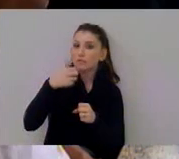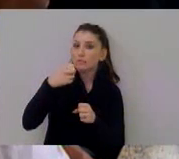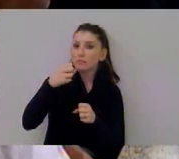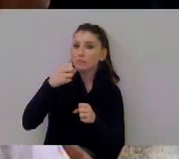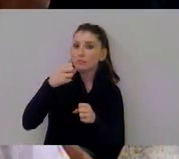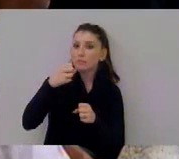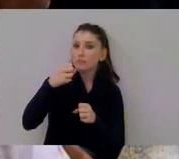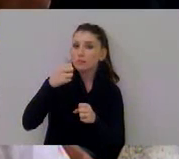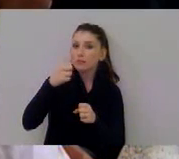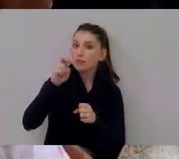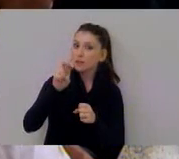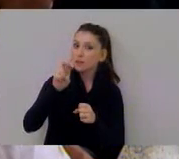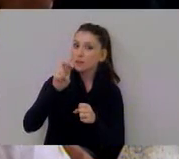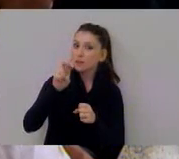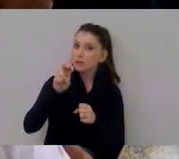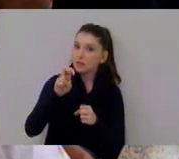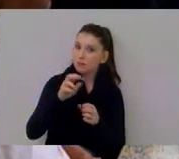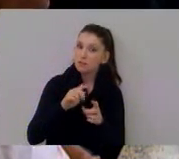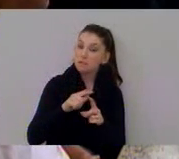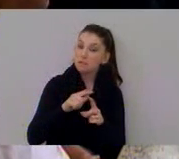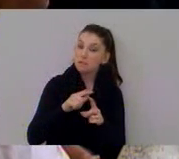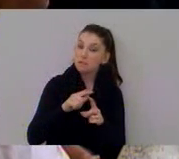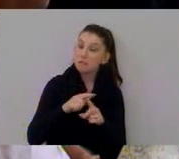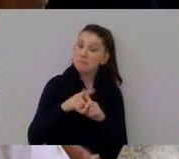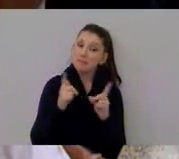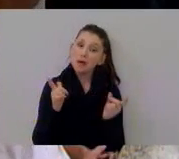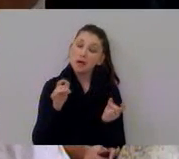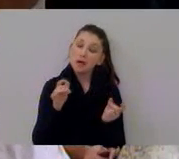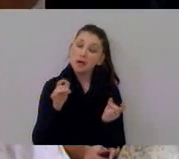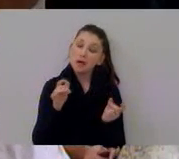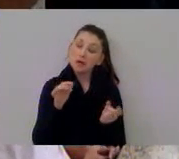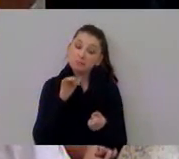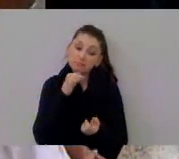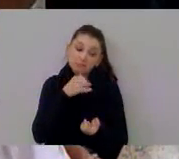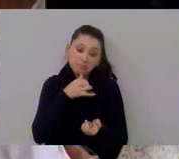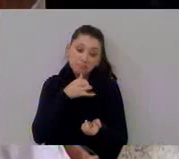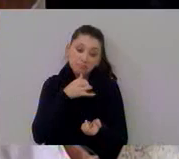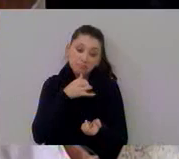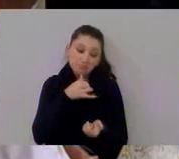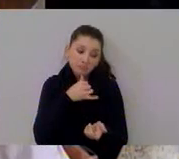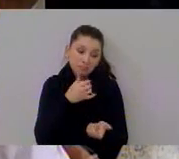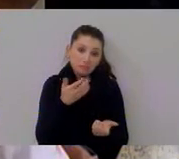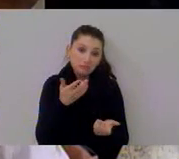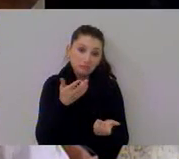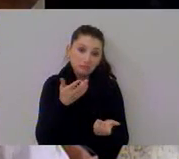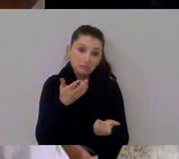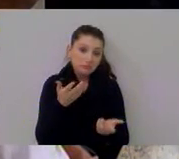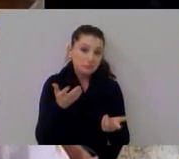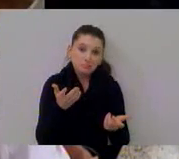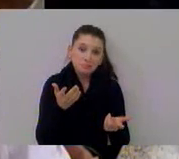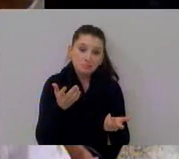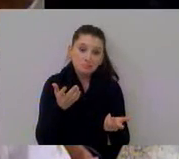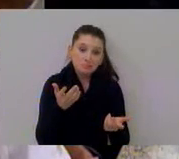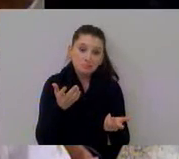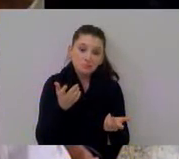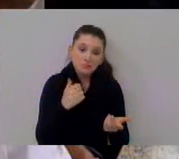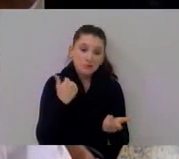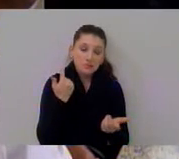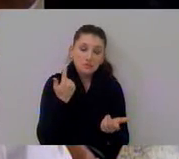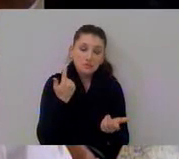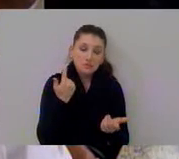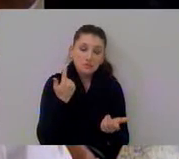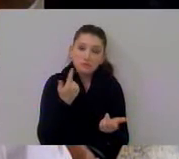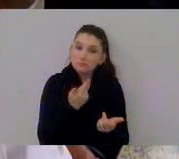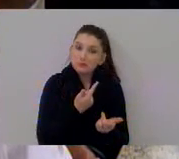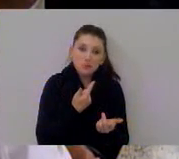2015. Mas, infelizmente, como disse o doutor Mello, nós não temos a